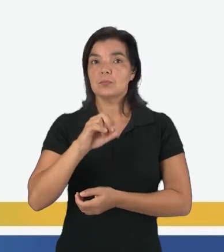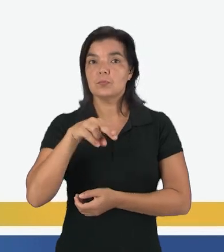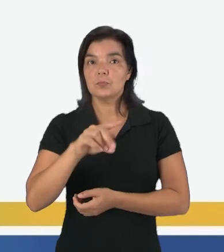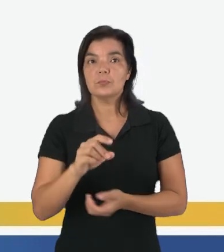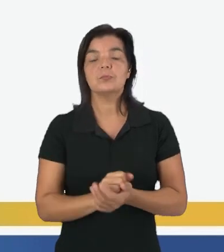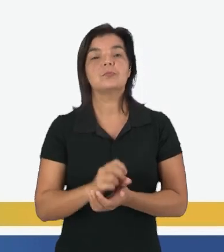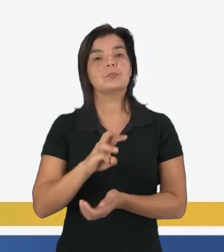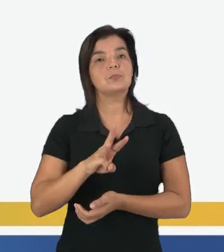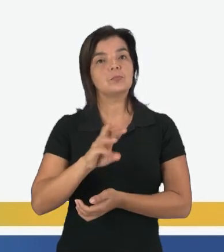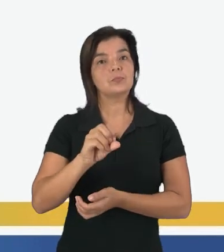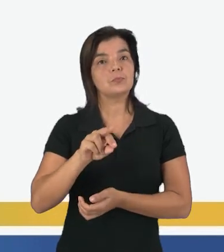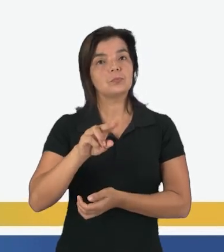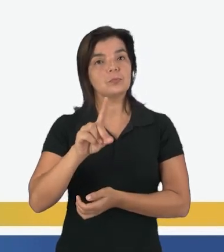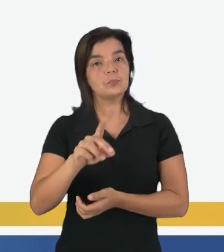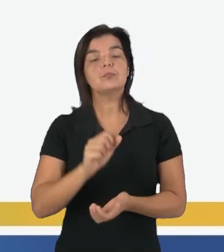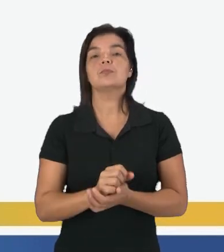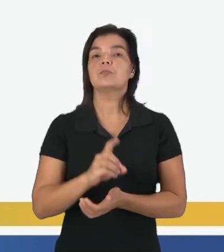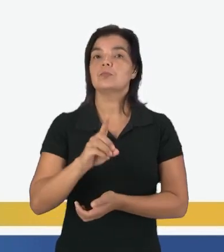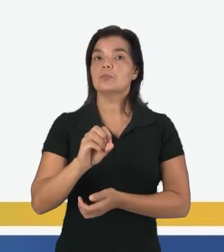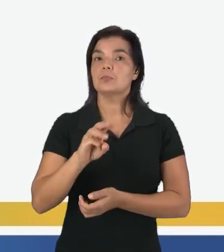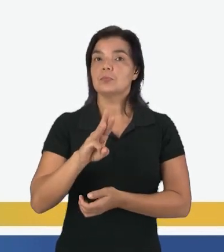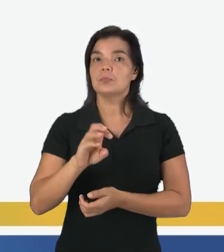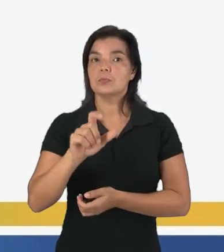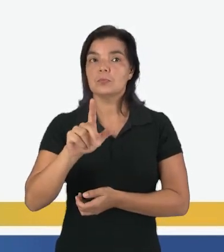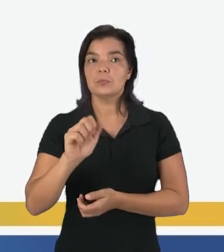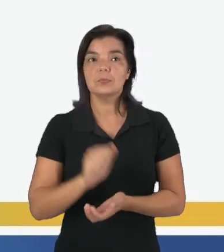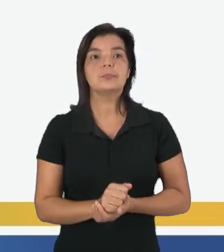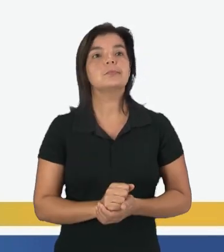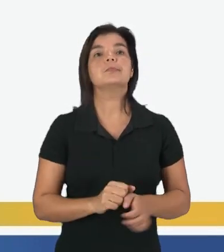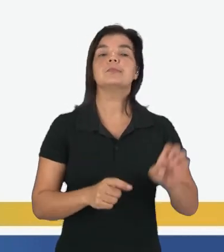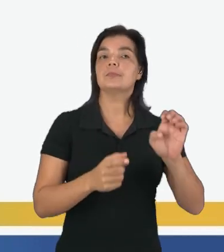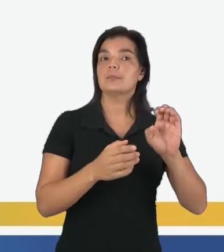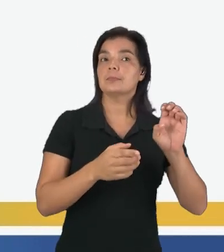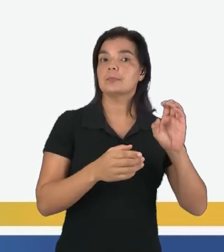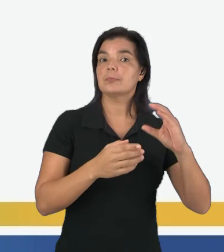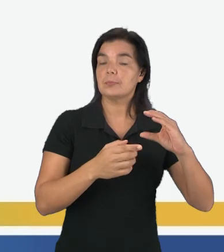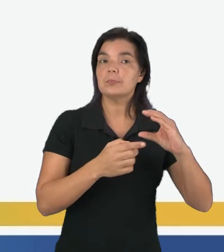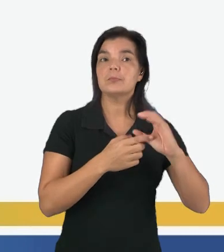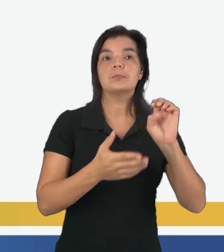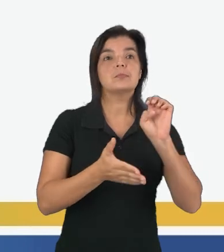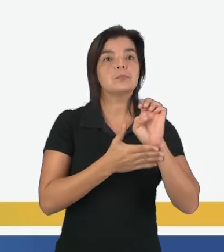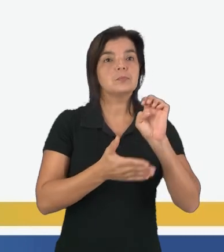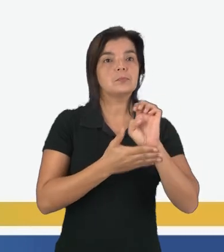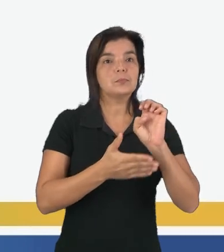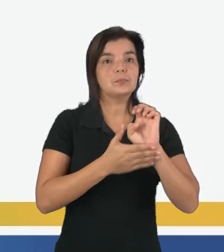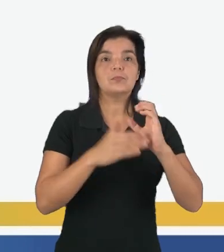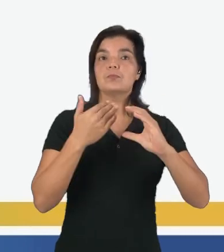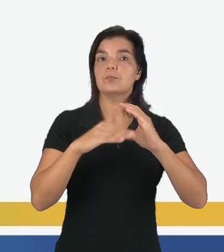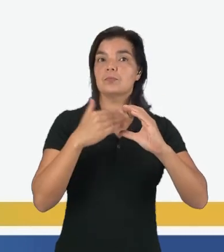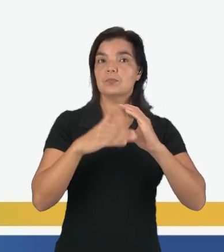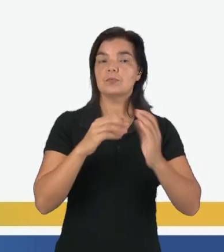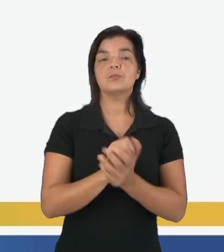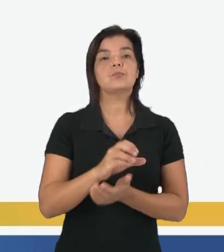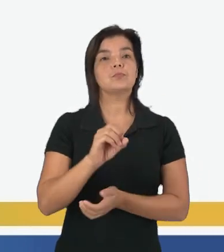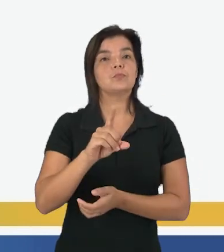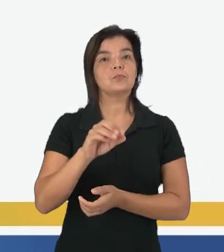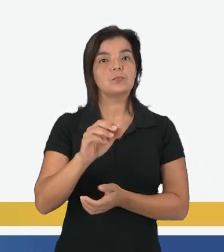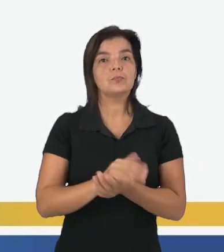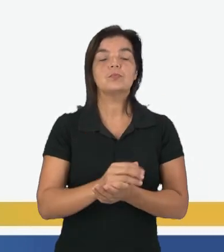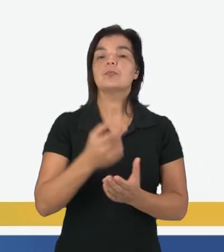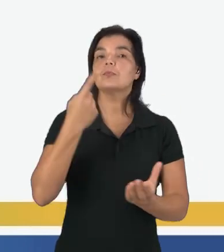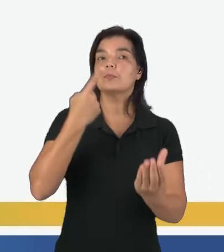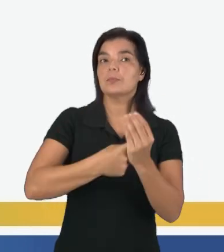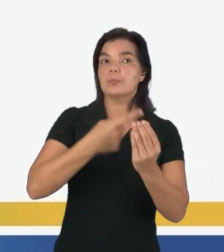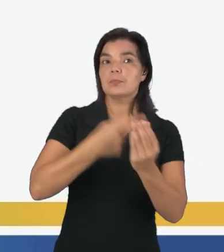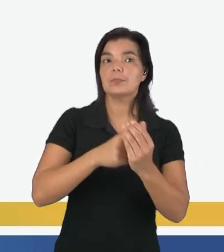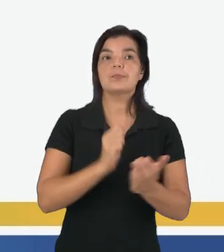e download. Letra C, e-mail, messenger, outdoor e cachorro-quente. E na letra